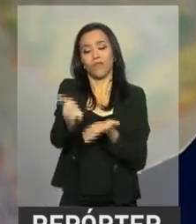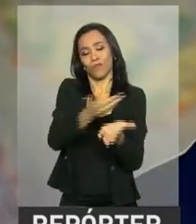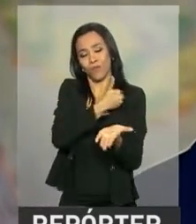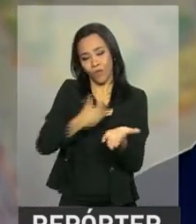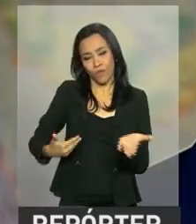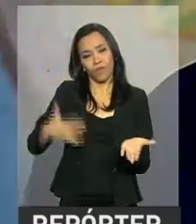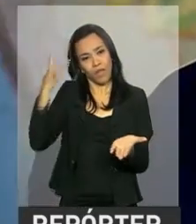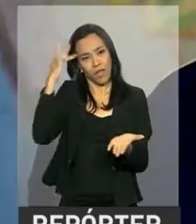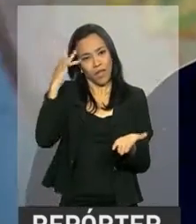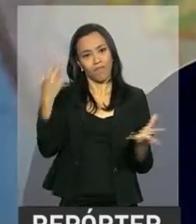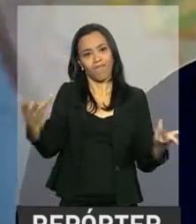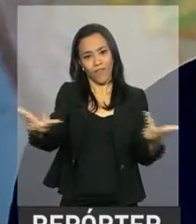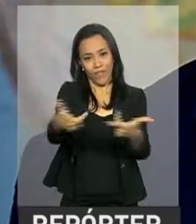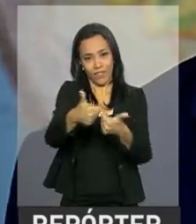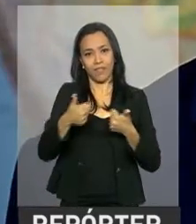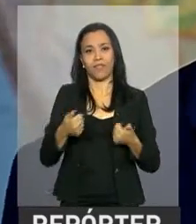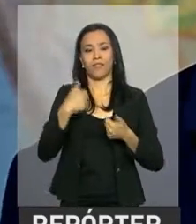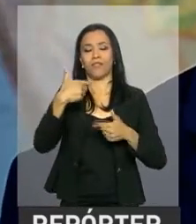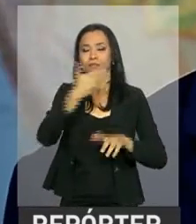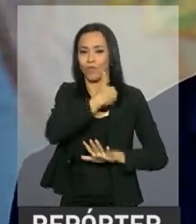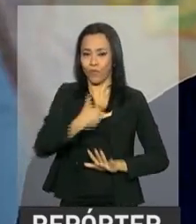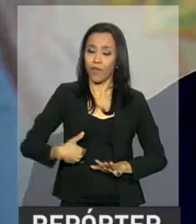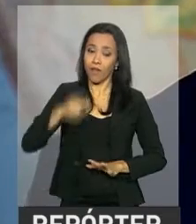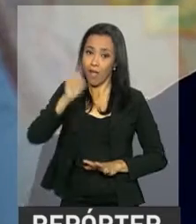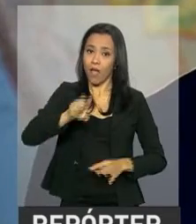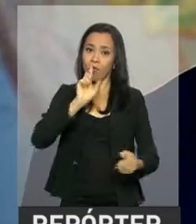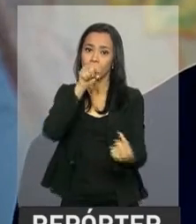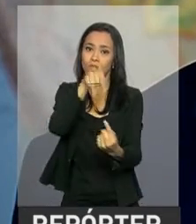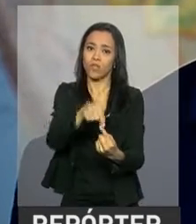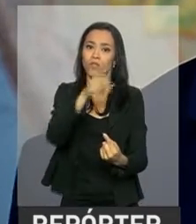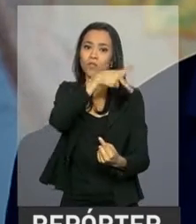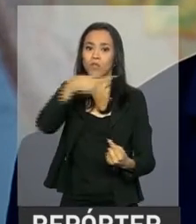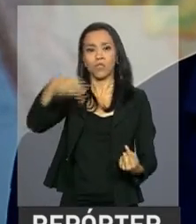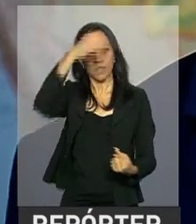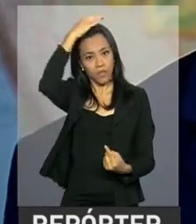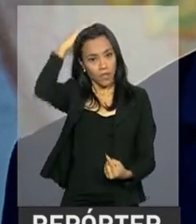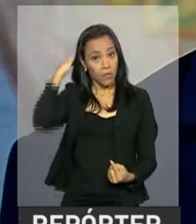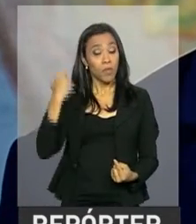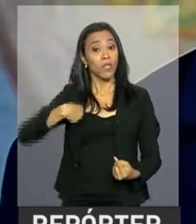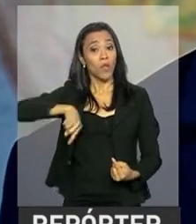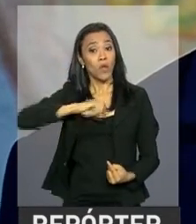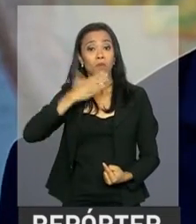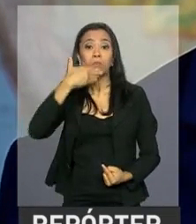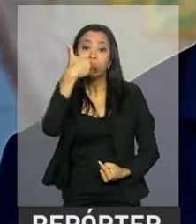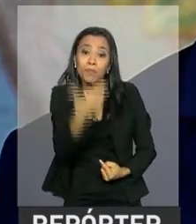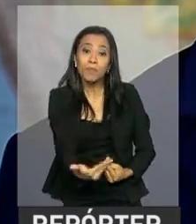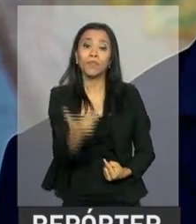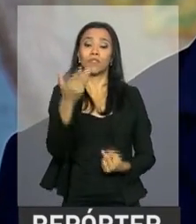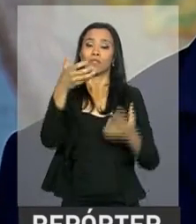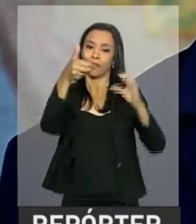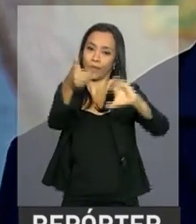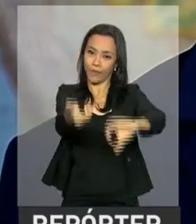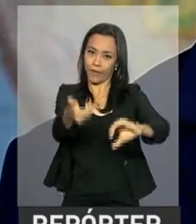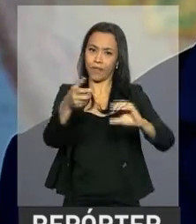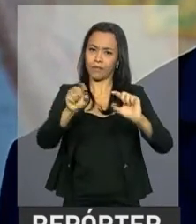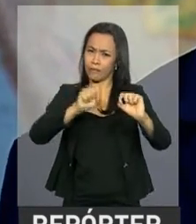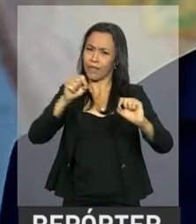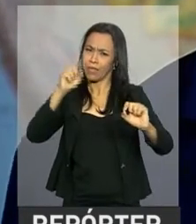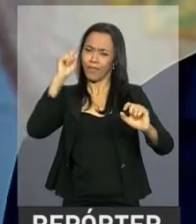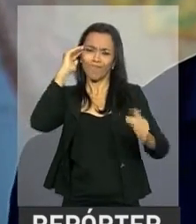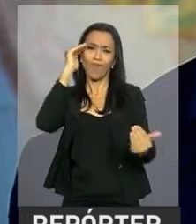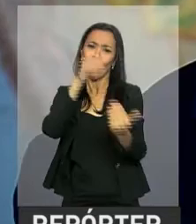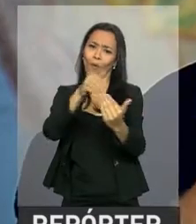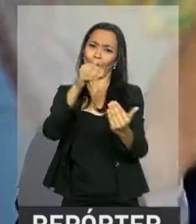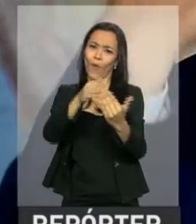eficiência do estado essa é a meta do presidente michel temer e é isso que nós vamos pedir ao congresso nacional que confirme